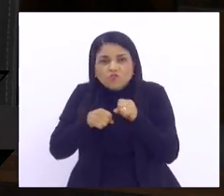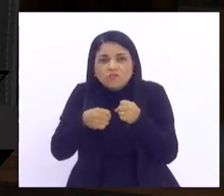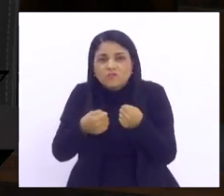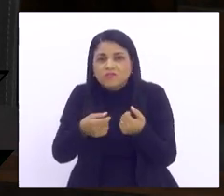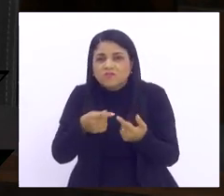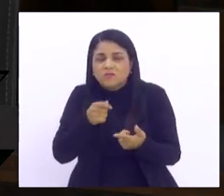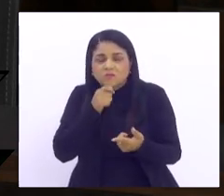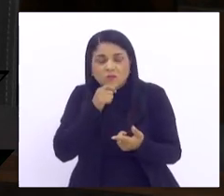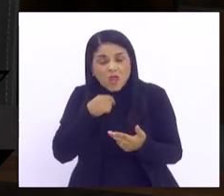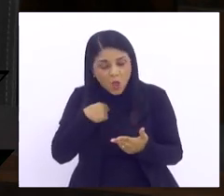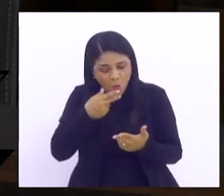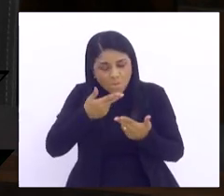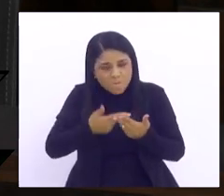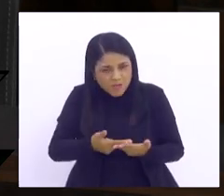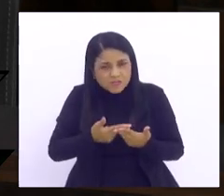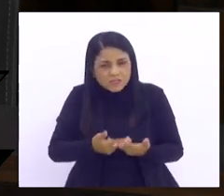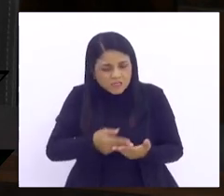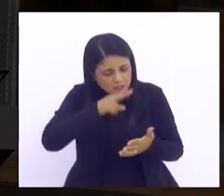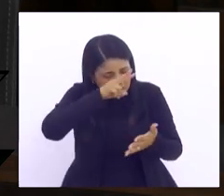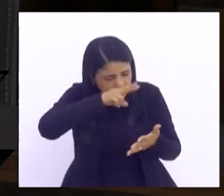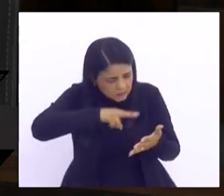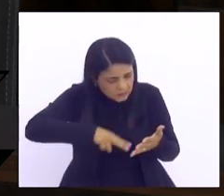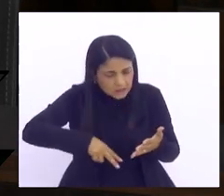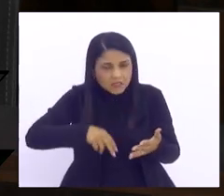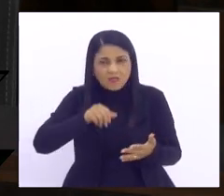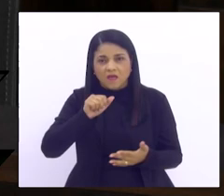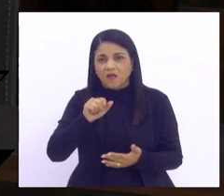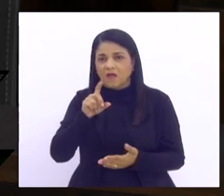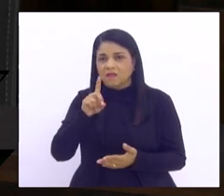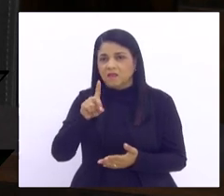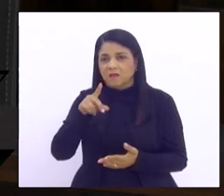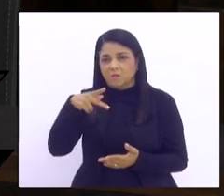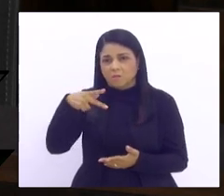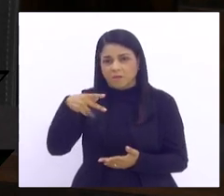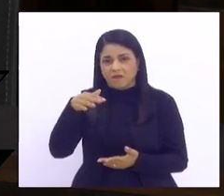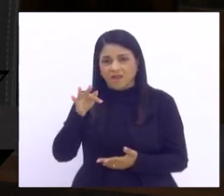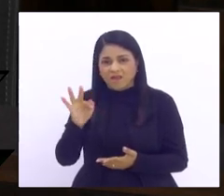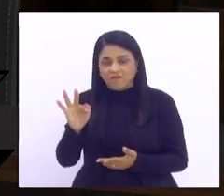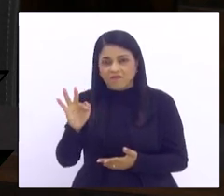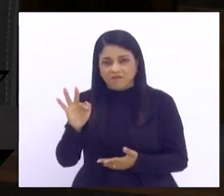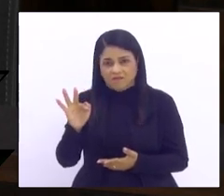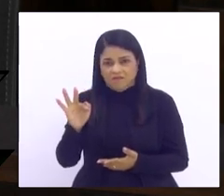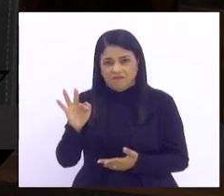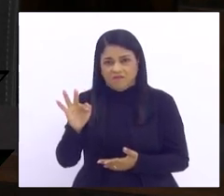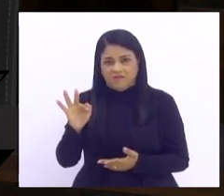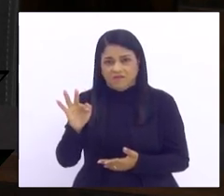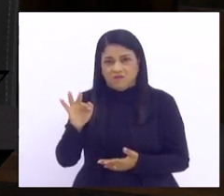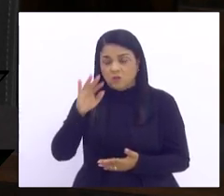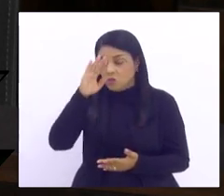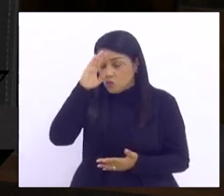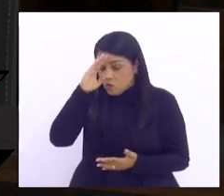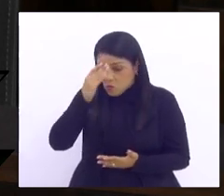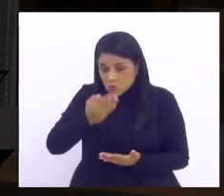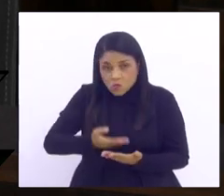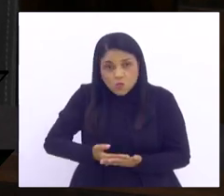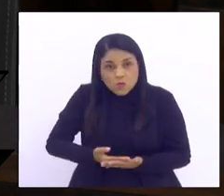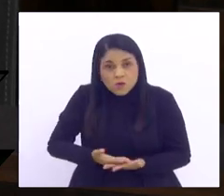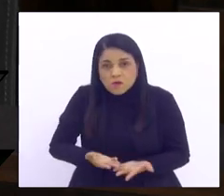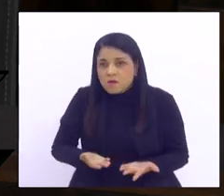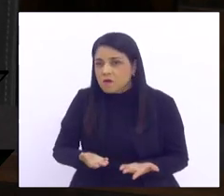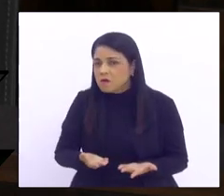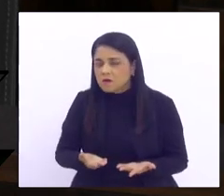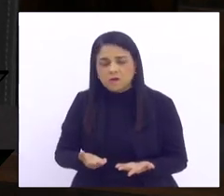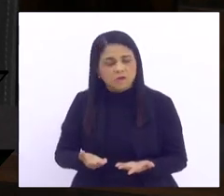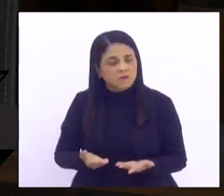ler a petição inicial da ADPF e é quase inacreditável aquilo, que alguém